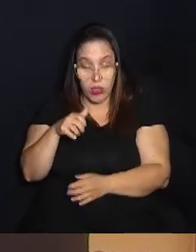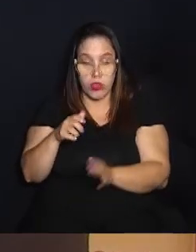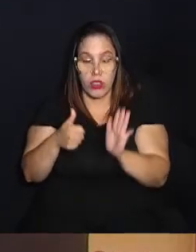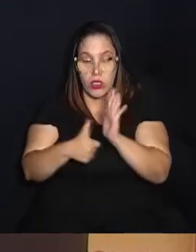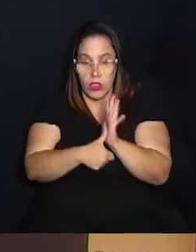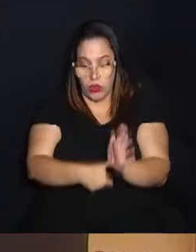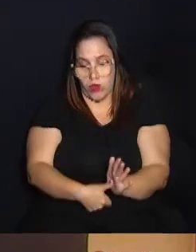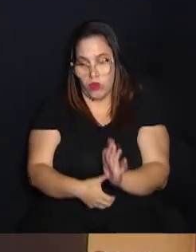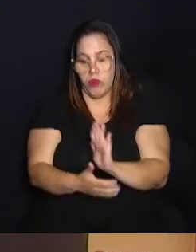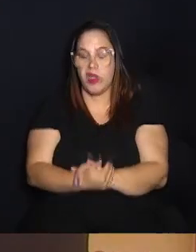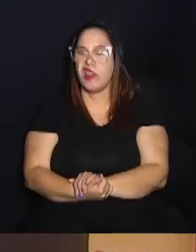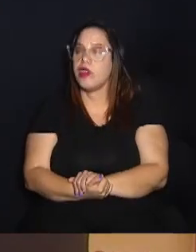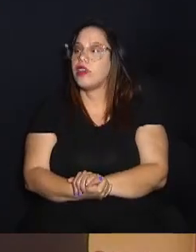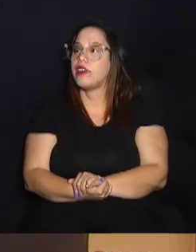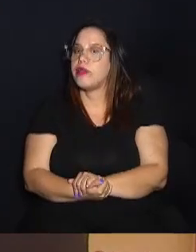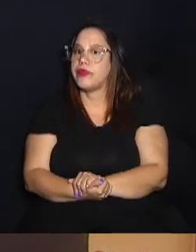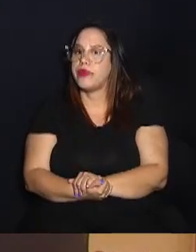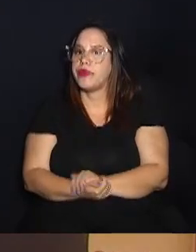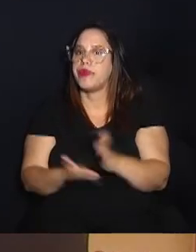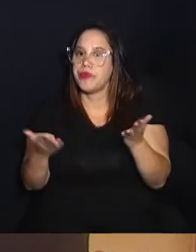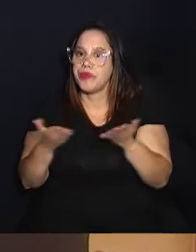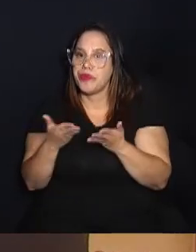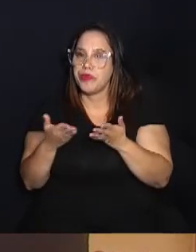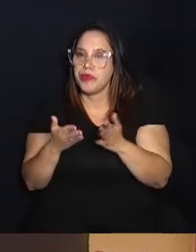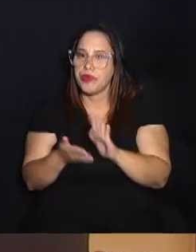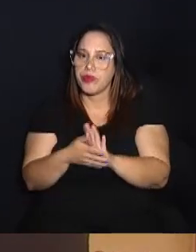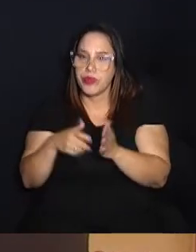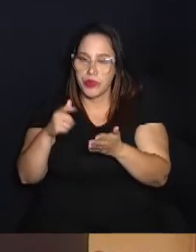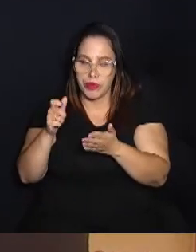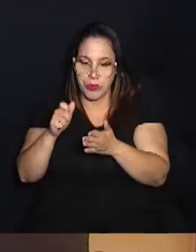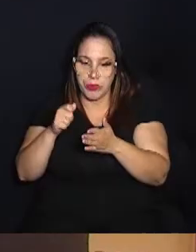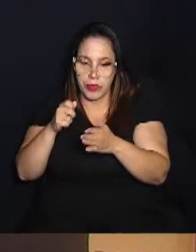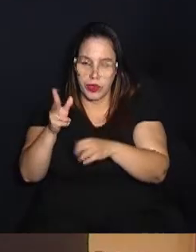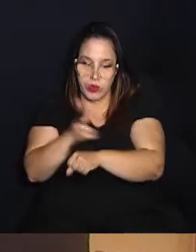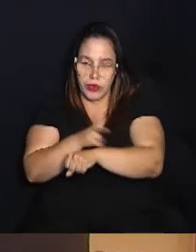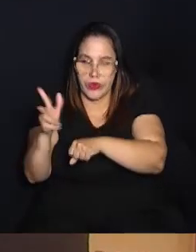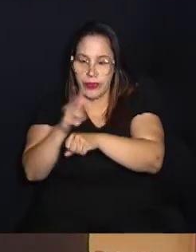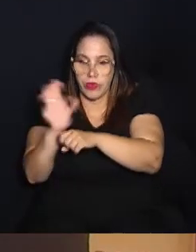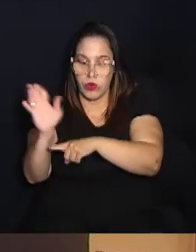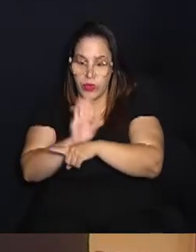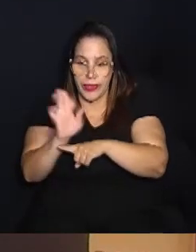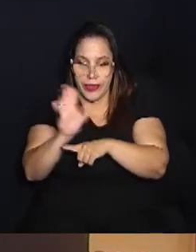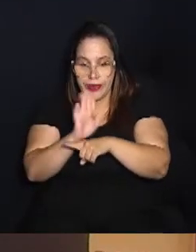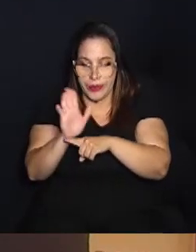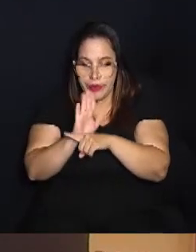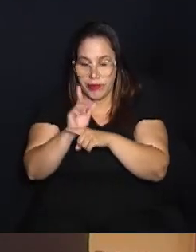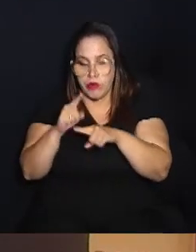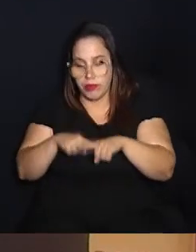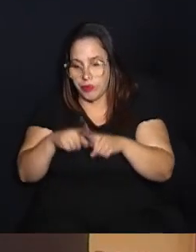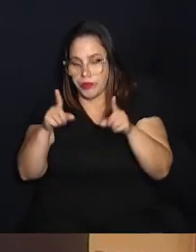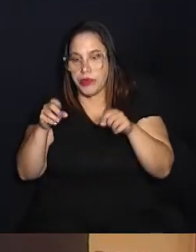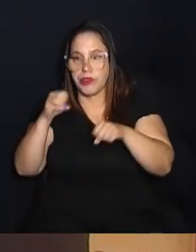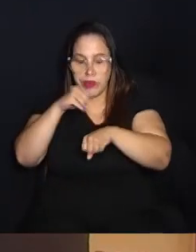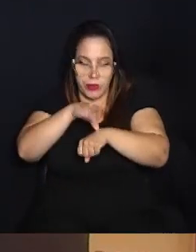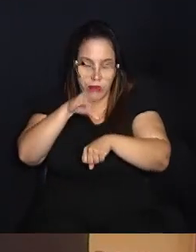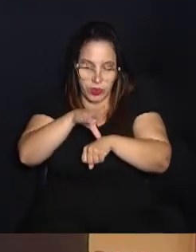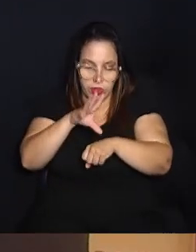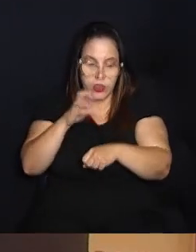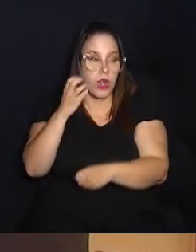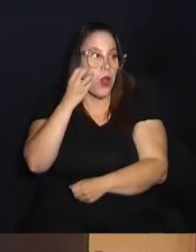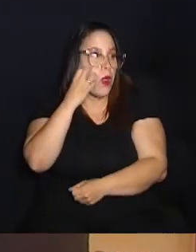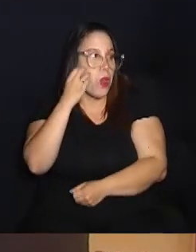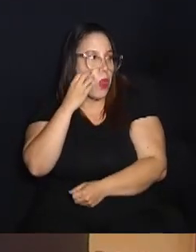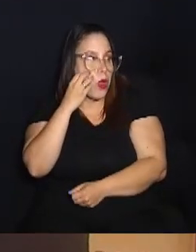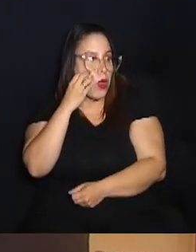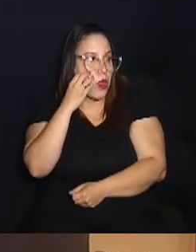ele, documentários, agora estão até se produzindo um filme sobre ele, mas a dica que eu